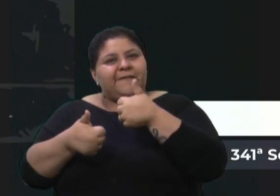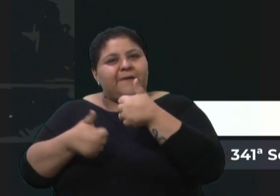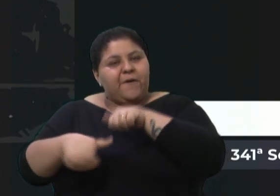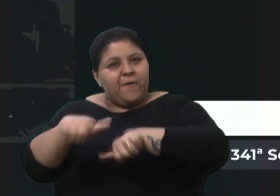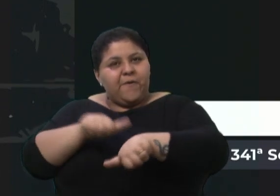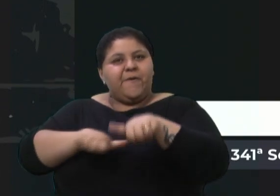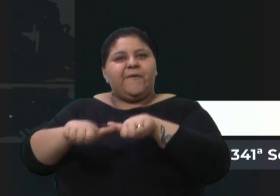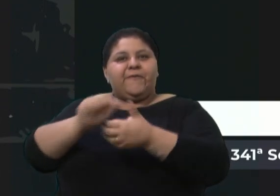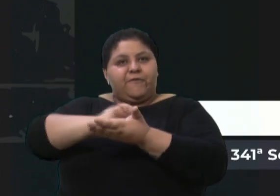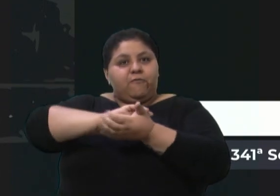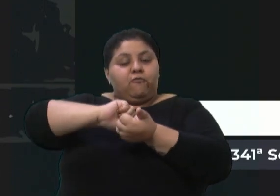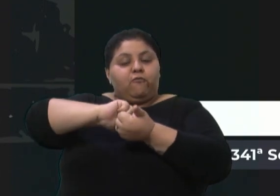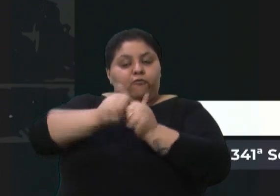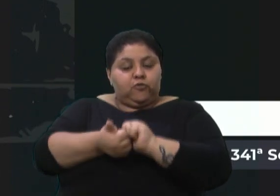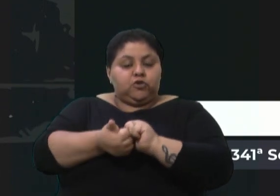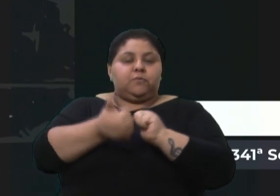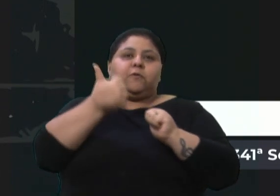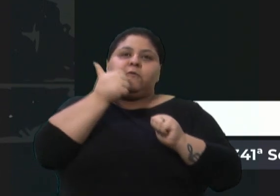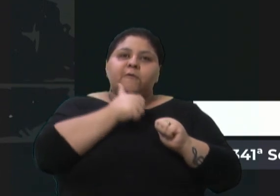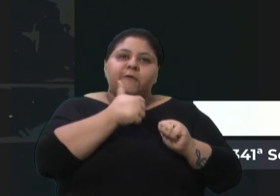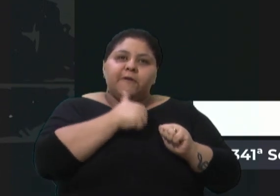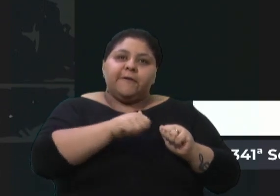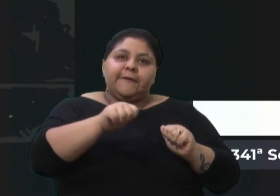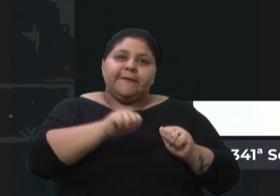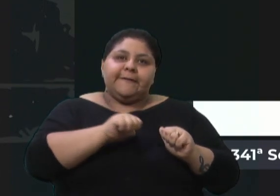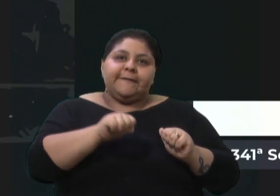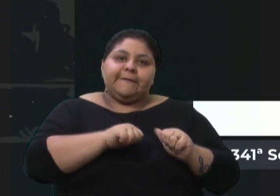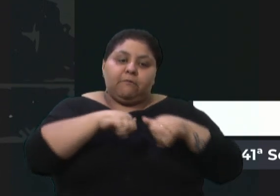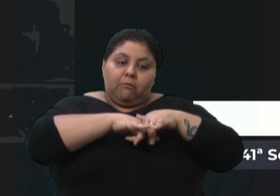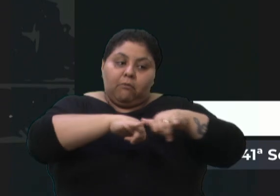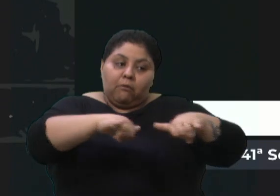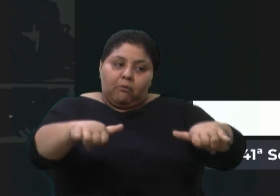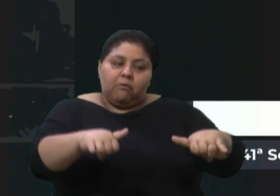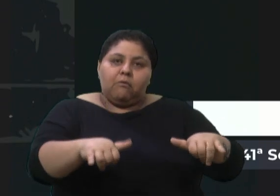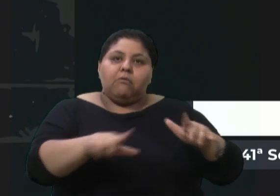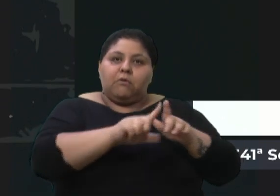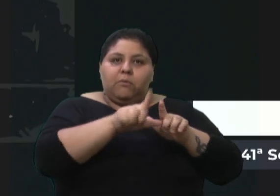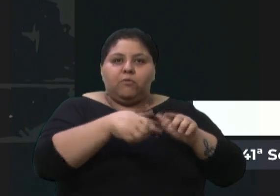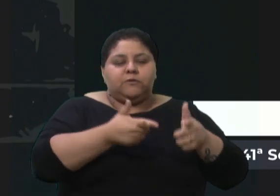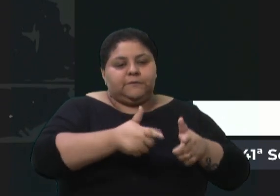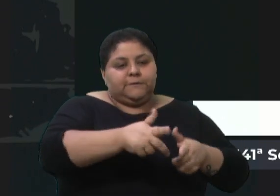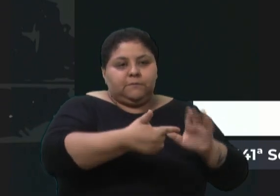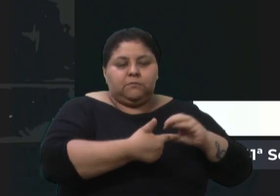tem mercado, tem publicidade, então quando tem, acaba sendo prioridade.